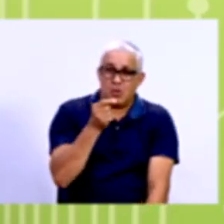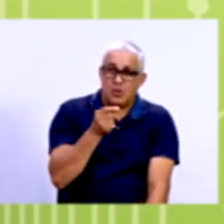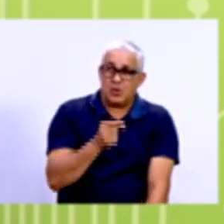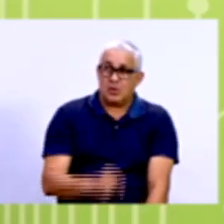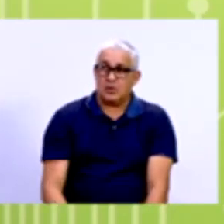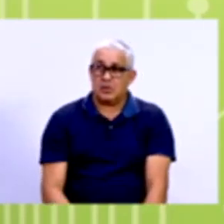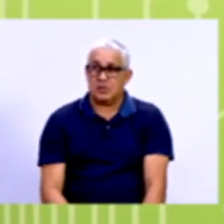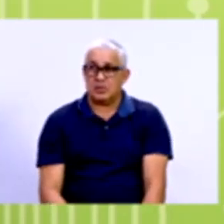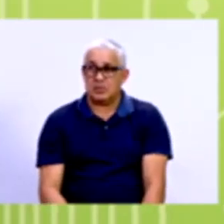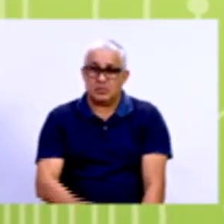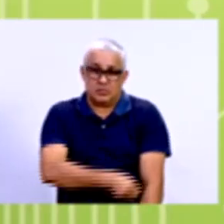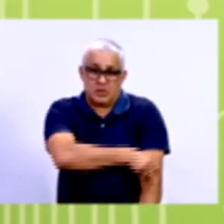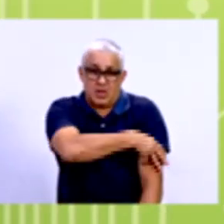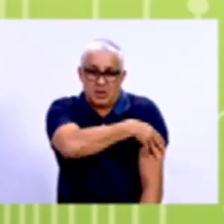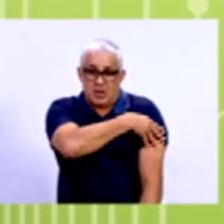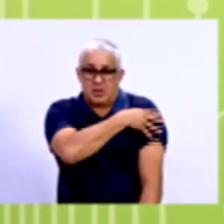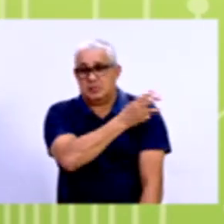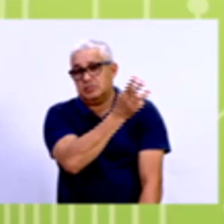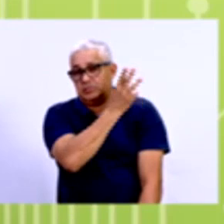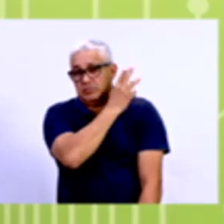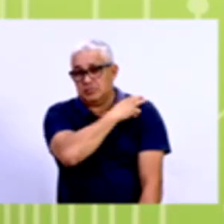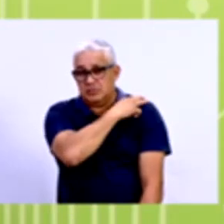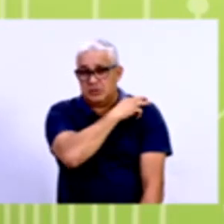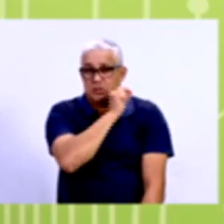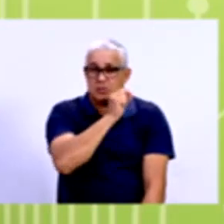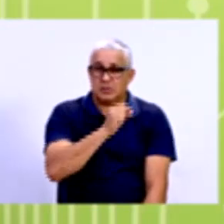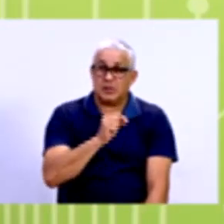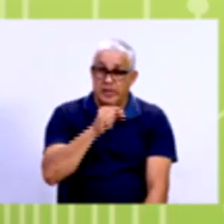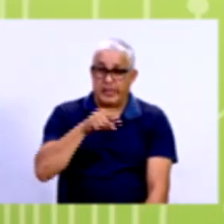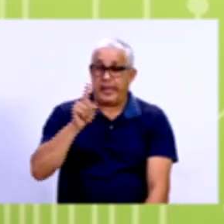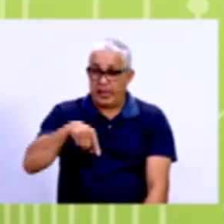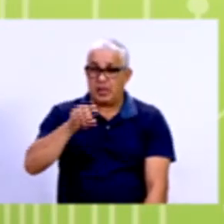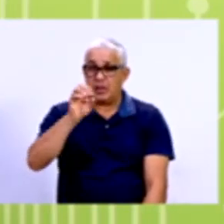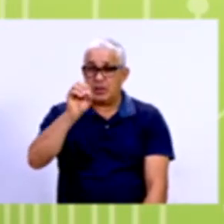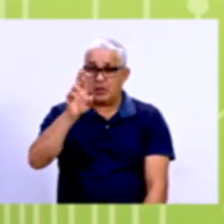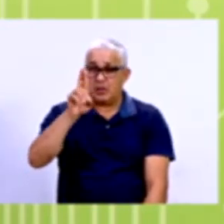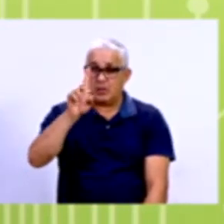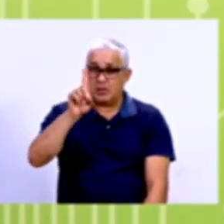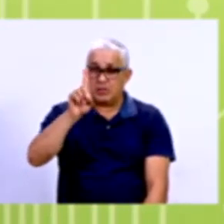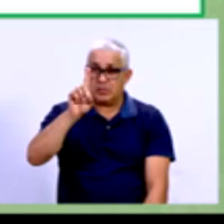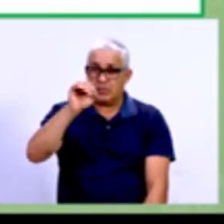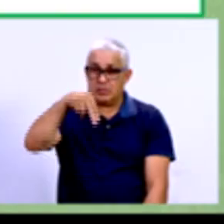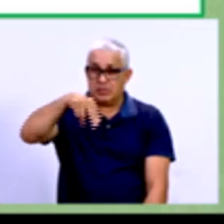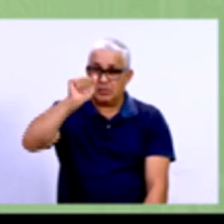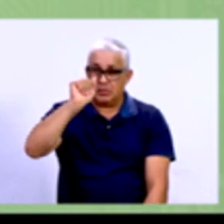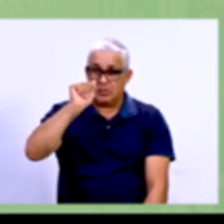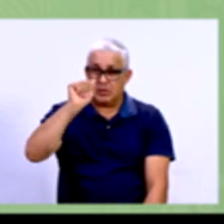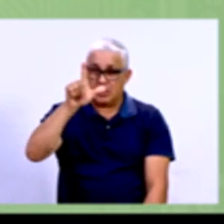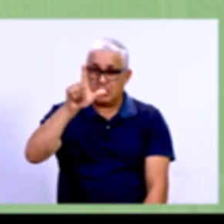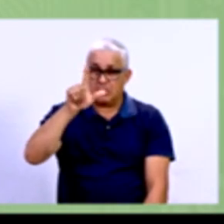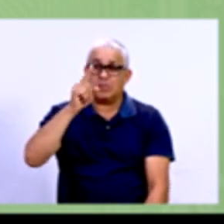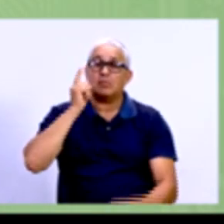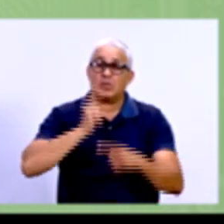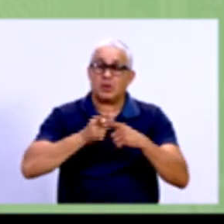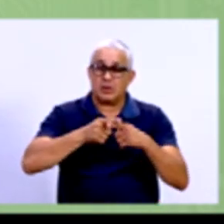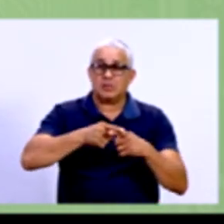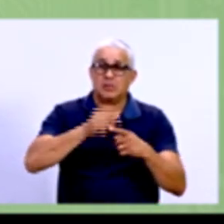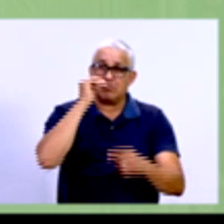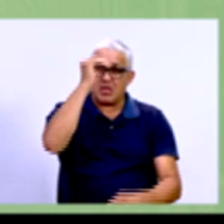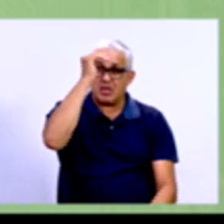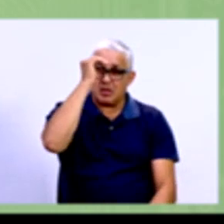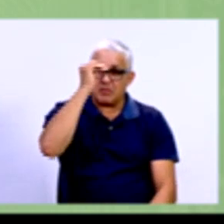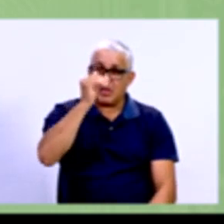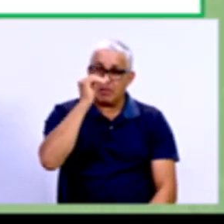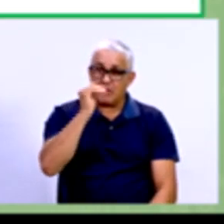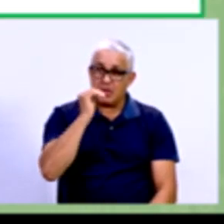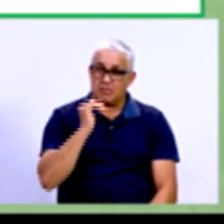fundamental, ensino médio, daí a gente está falando aí que é uma ordinal, porque a gente segue uma sequência, né? E daí a